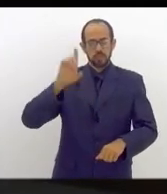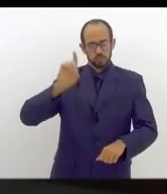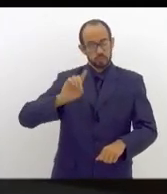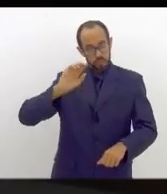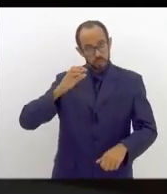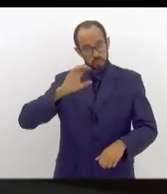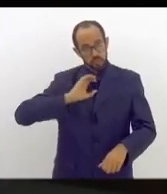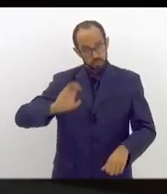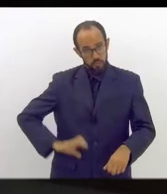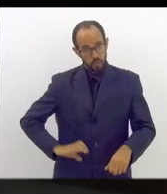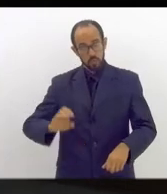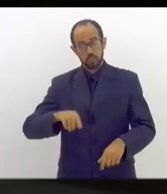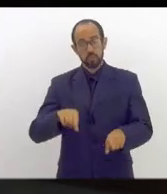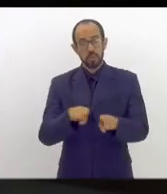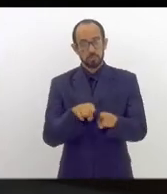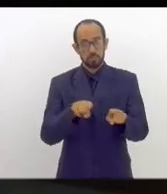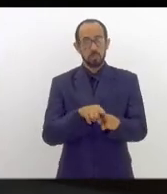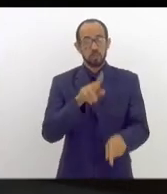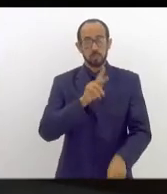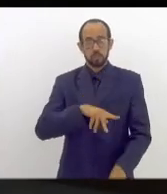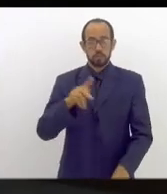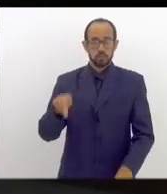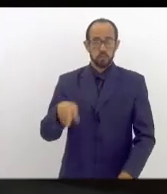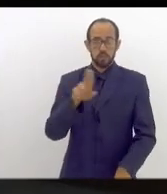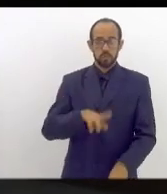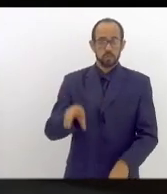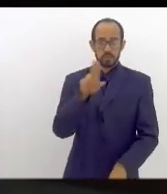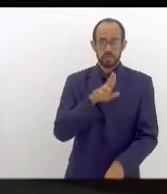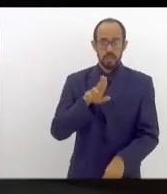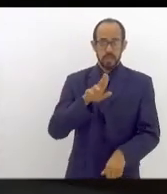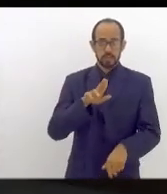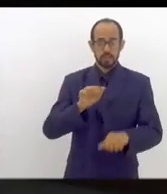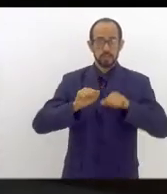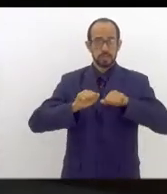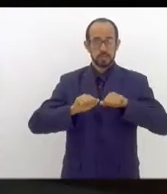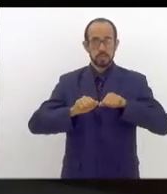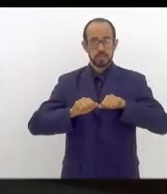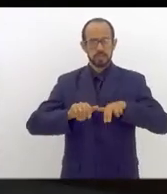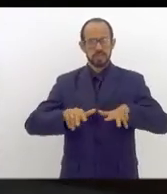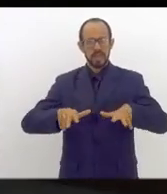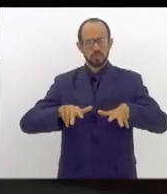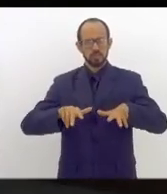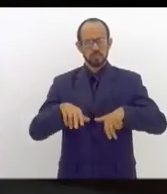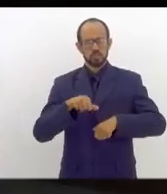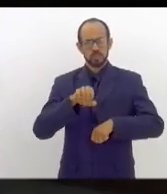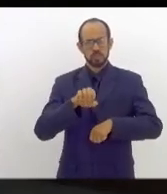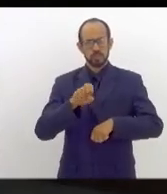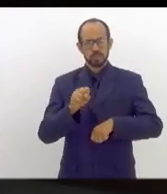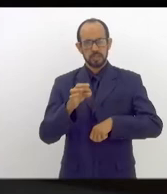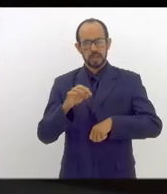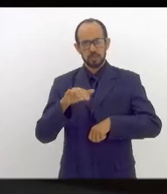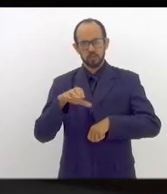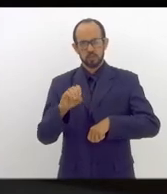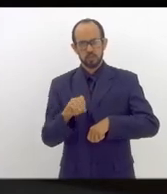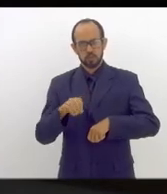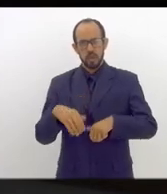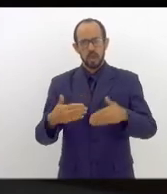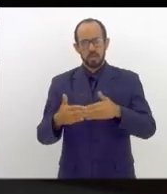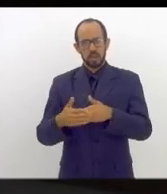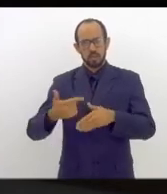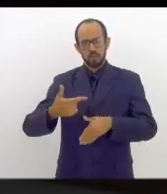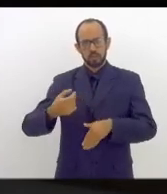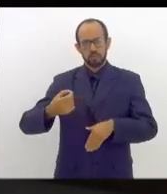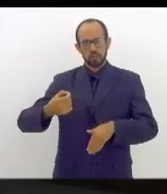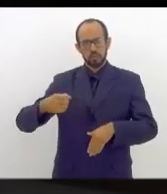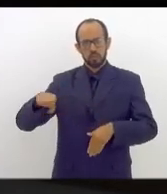também a função de professor titular da Universidade Estácio de Sá entre 1998 e 2008 cumpriu também